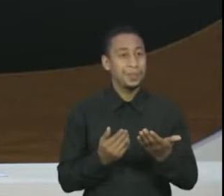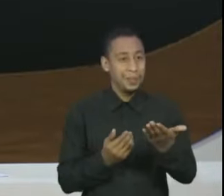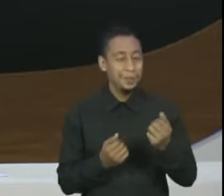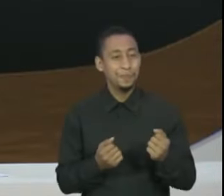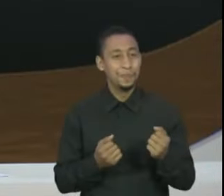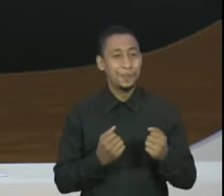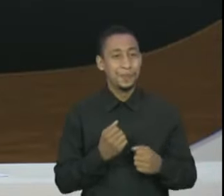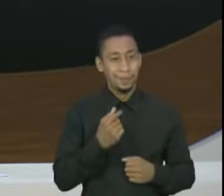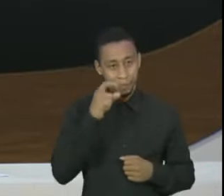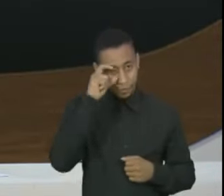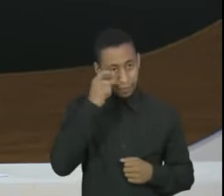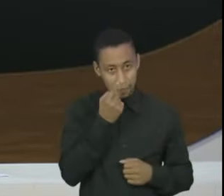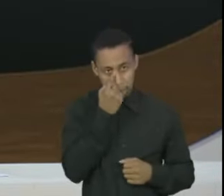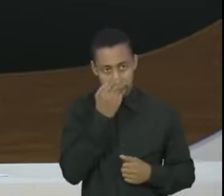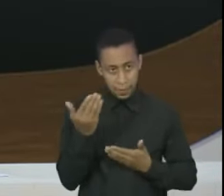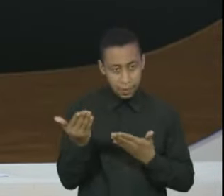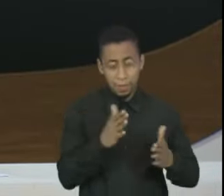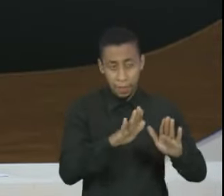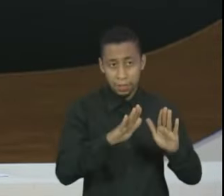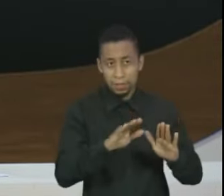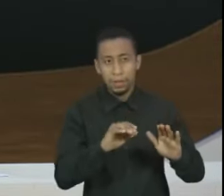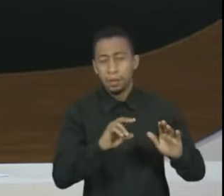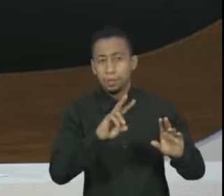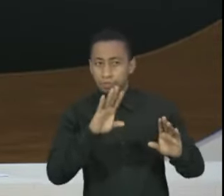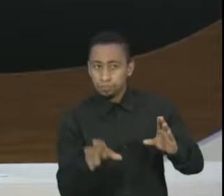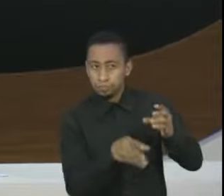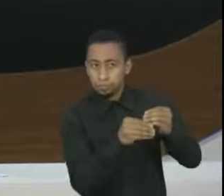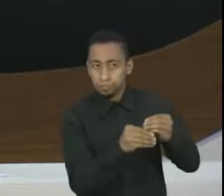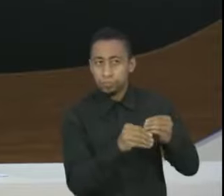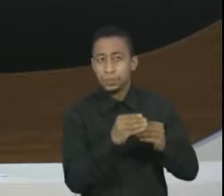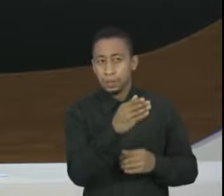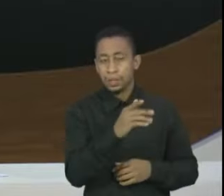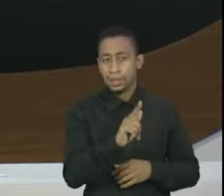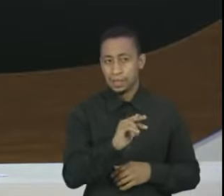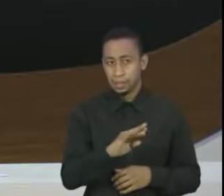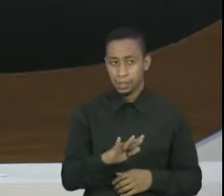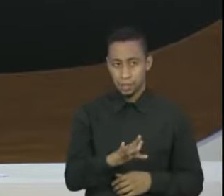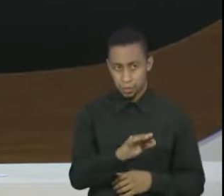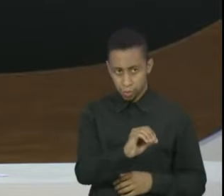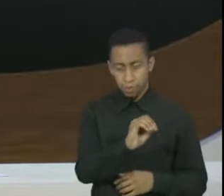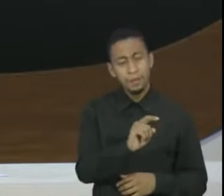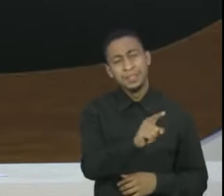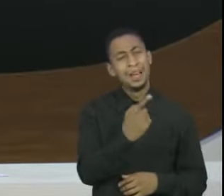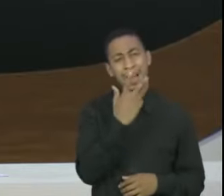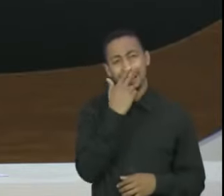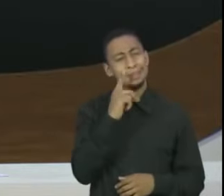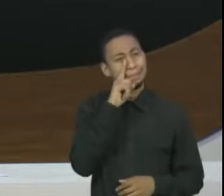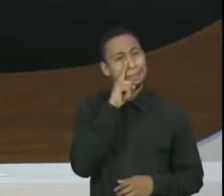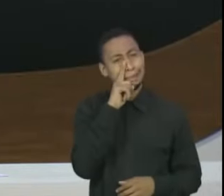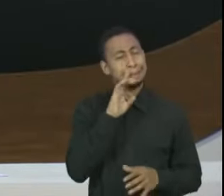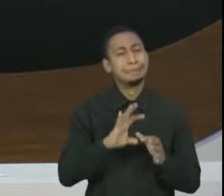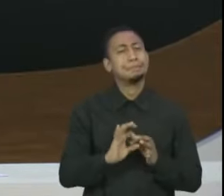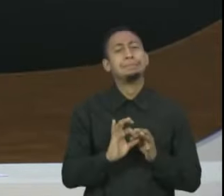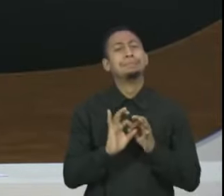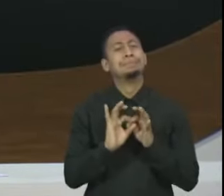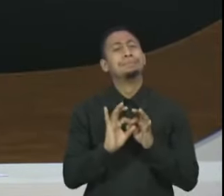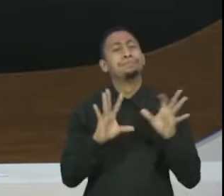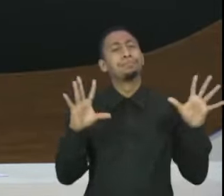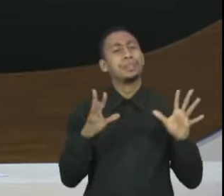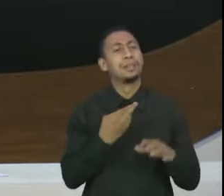fazer um adendo a pergunta do Graciliano eu queria que dissesse senhor ver algum risco a liberdade religiosa